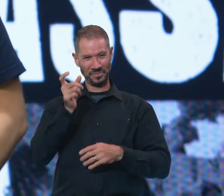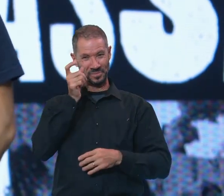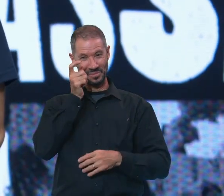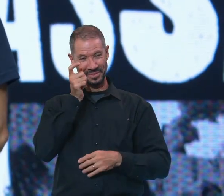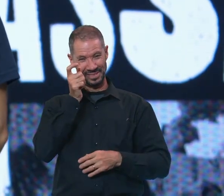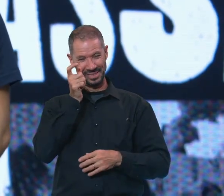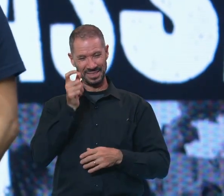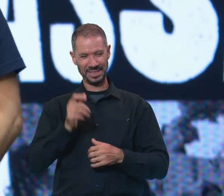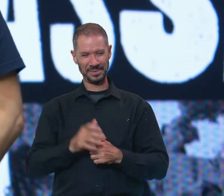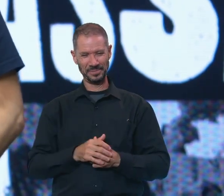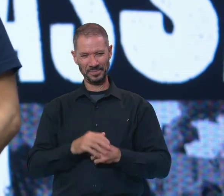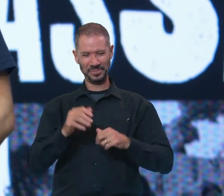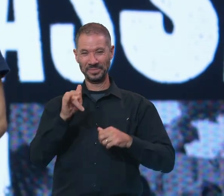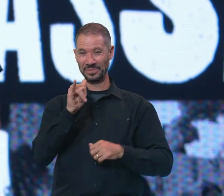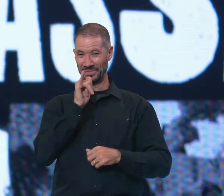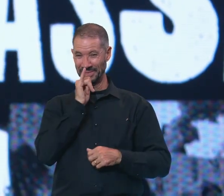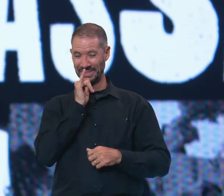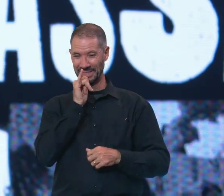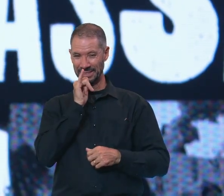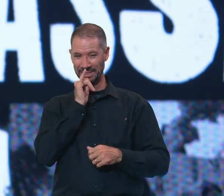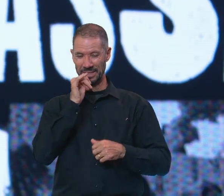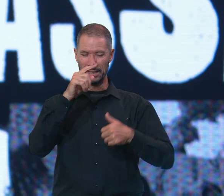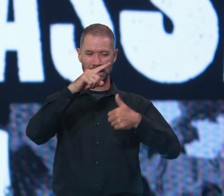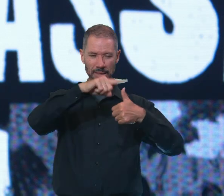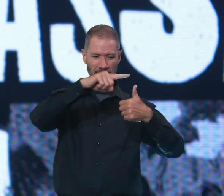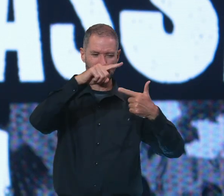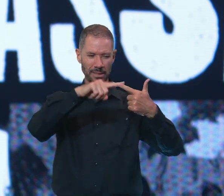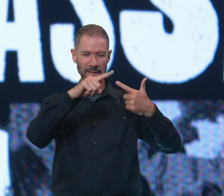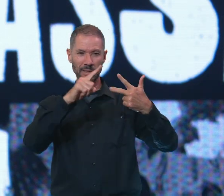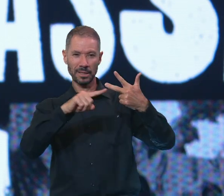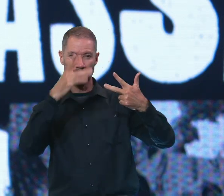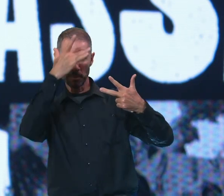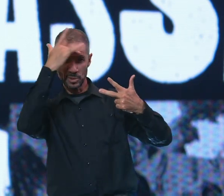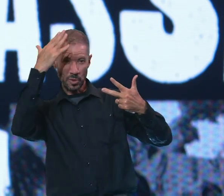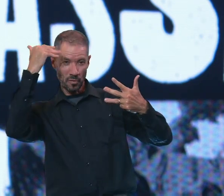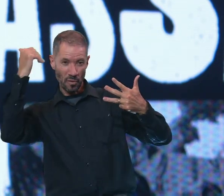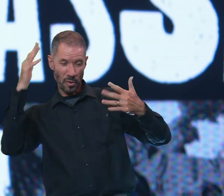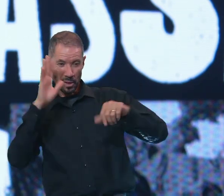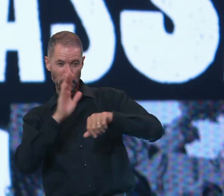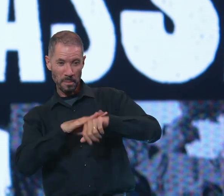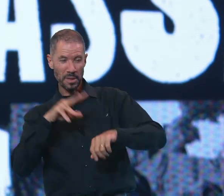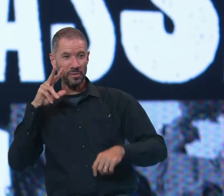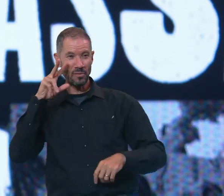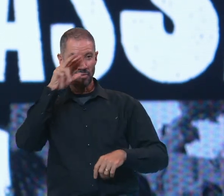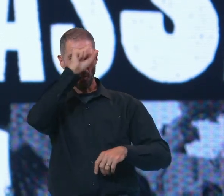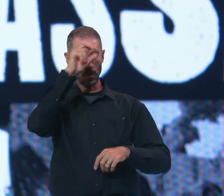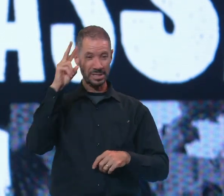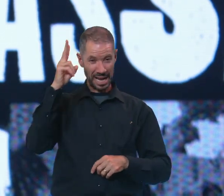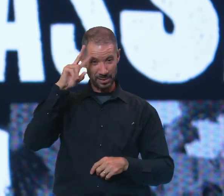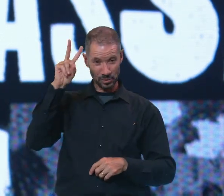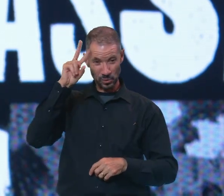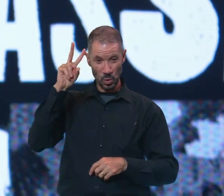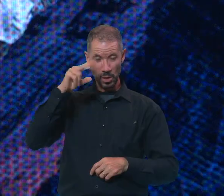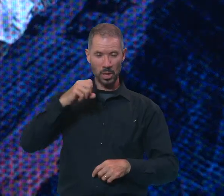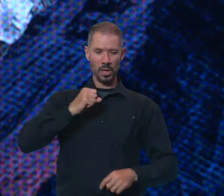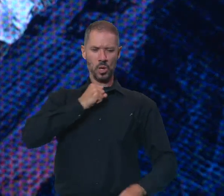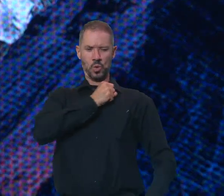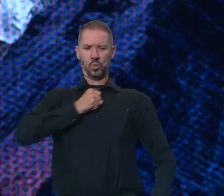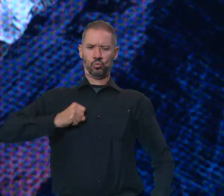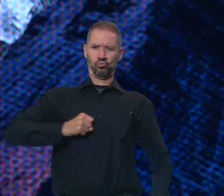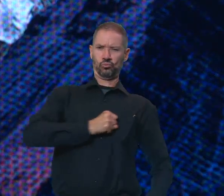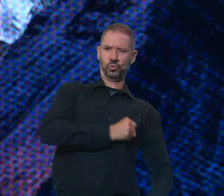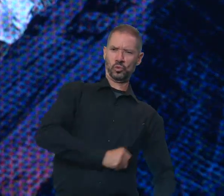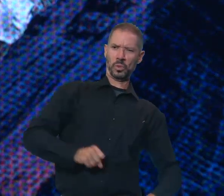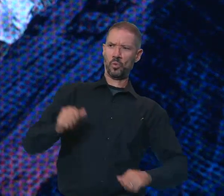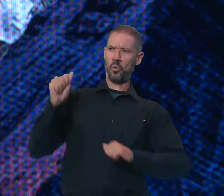interessante. Por exemplo, entre tantos super-heróis por aí, um dos mais fortes das histórias de quadrinhos é, por exemplo, o Super-Homem. Todo